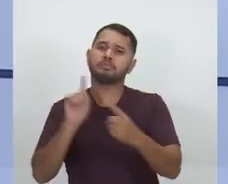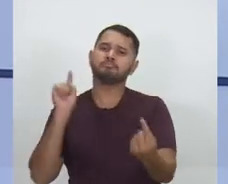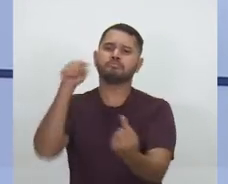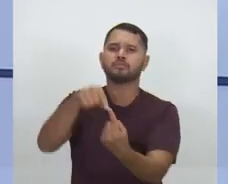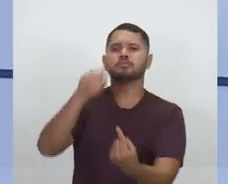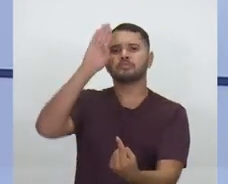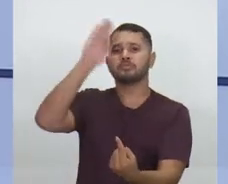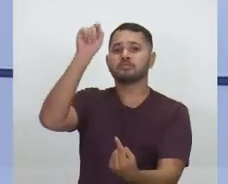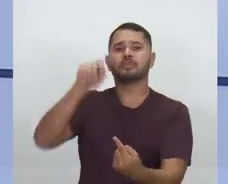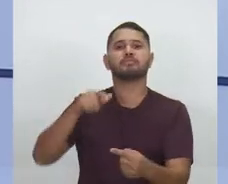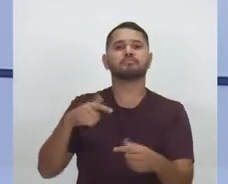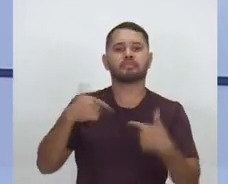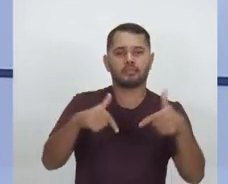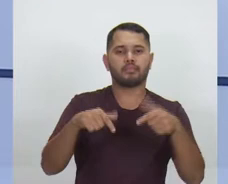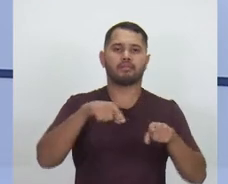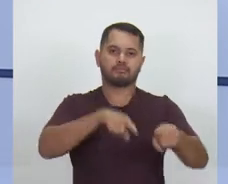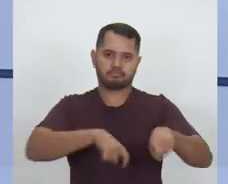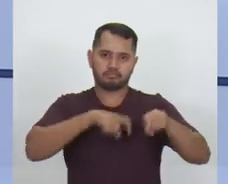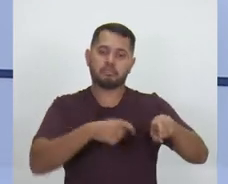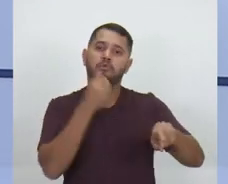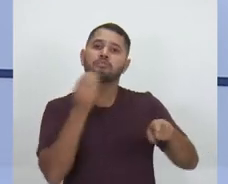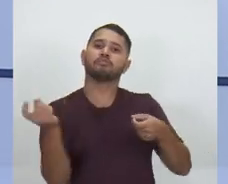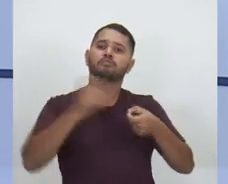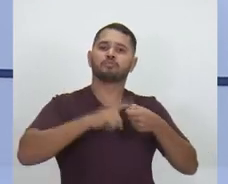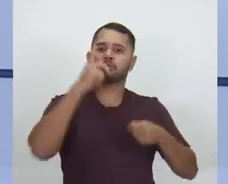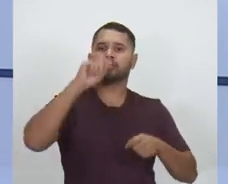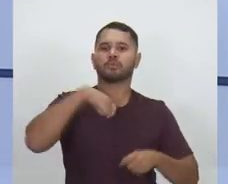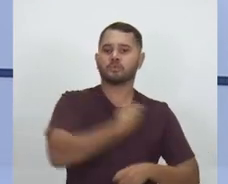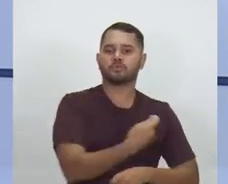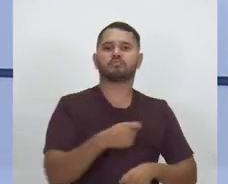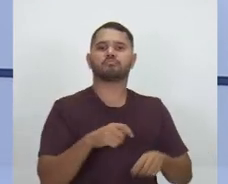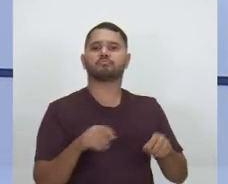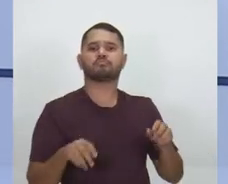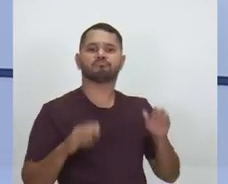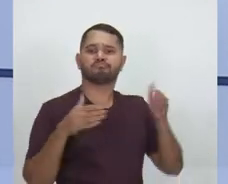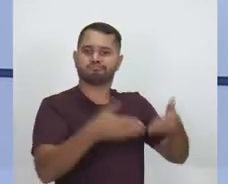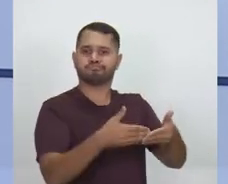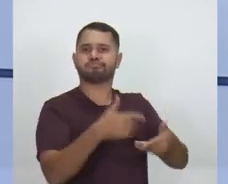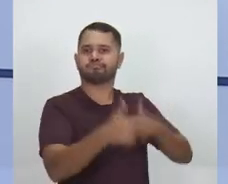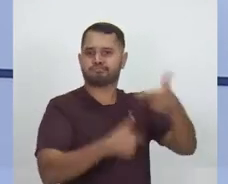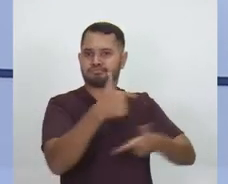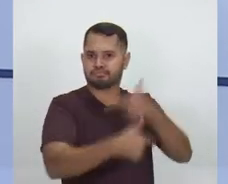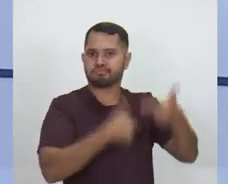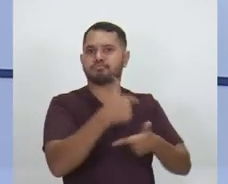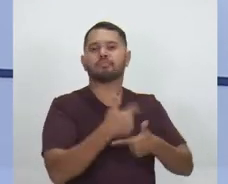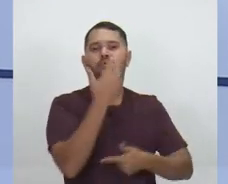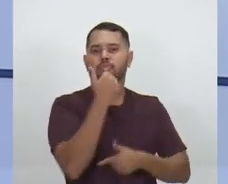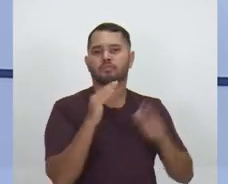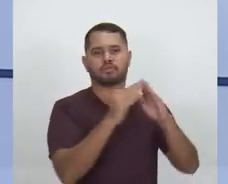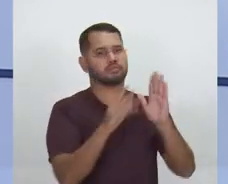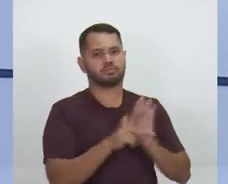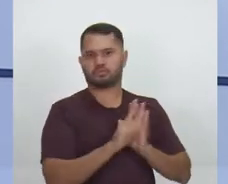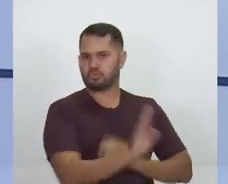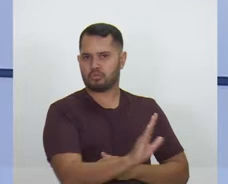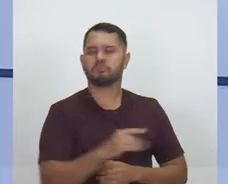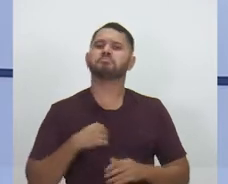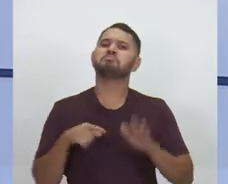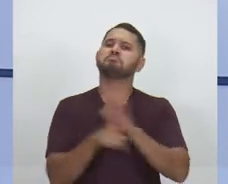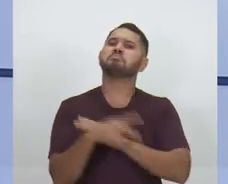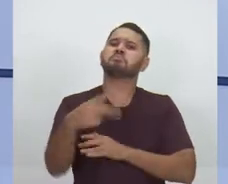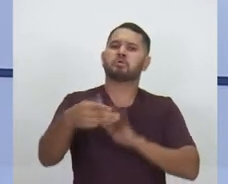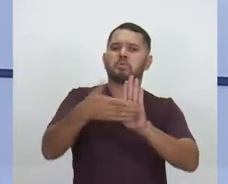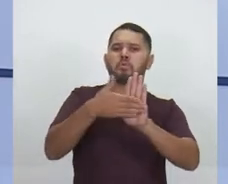o homem do campo que poderá voltar a ser um escravo trabalhando apenas pelo pela comida e à moradia como é que o senhor pretende